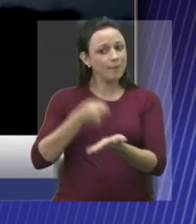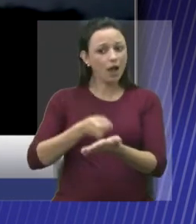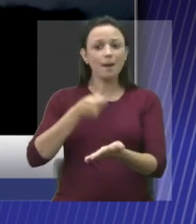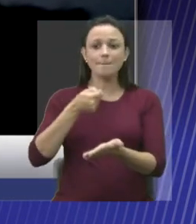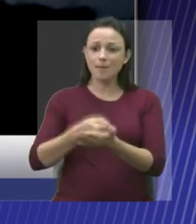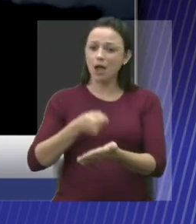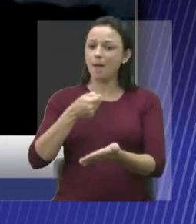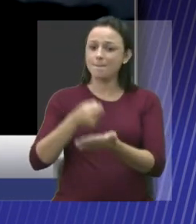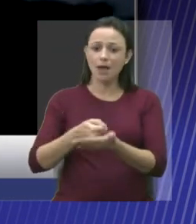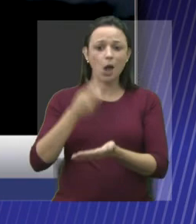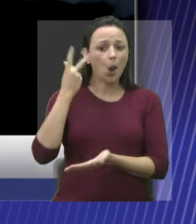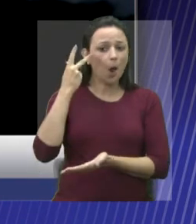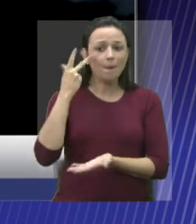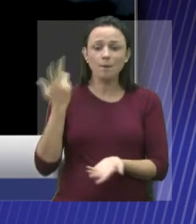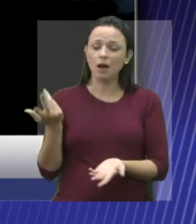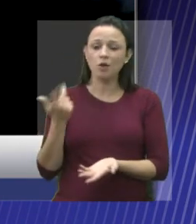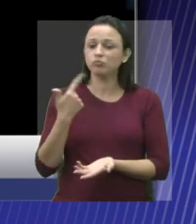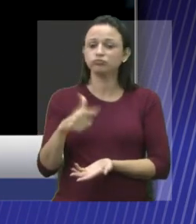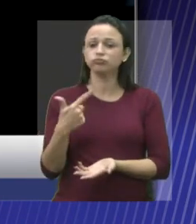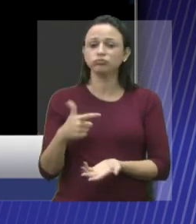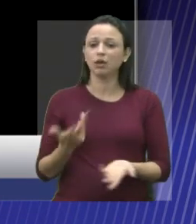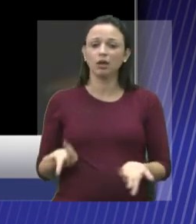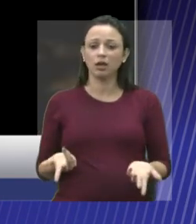tem. Então,